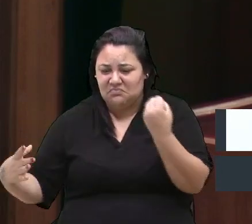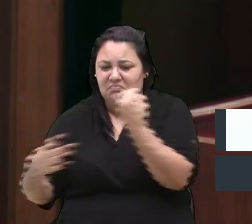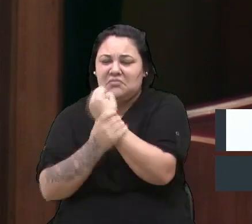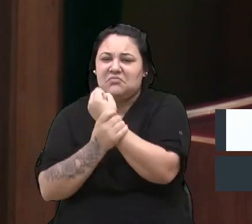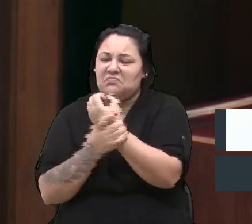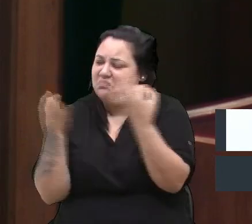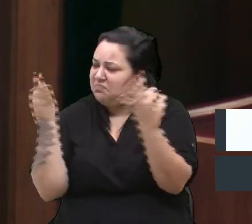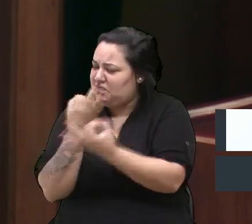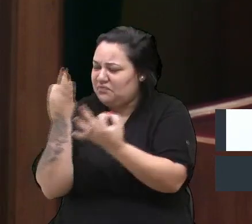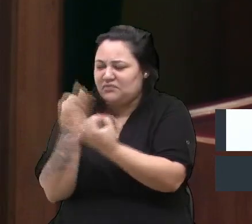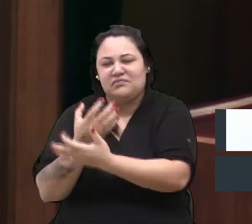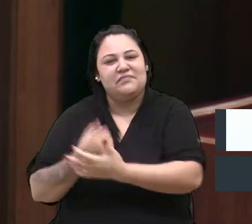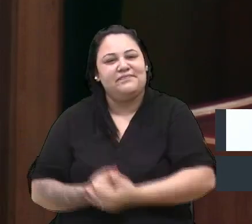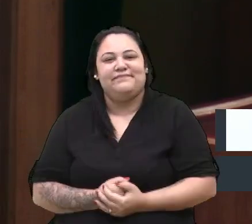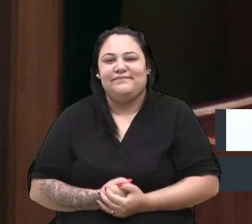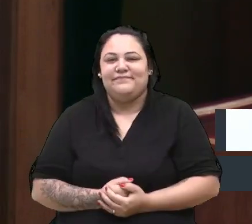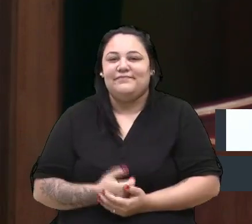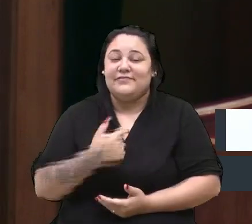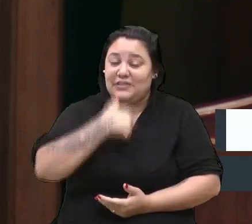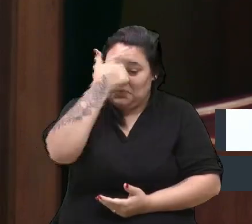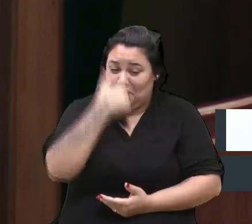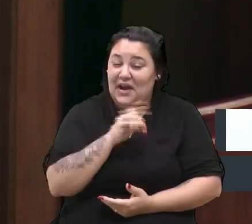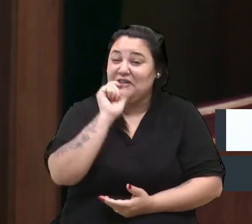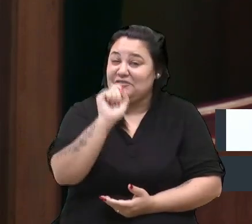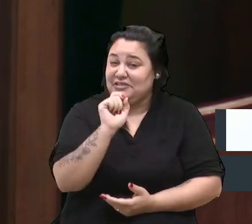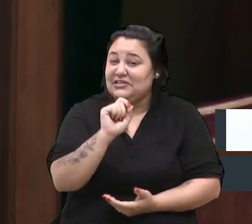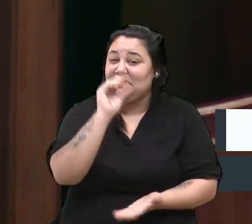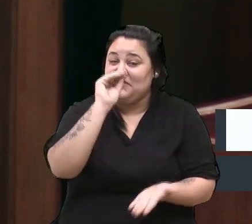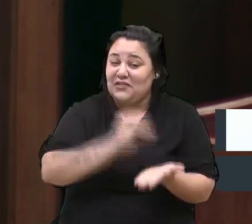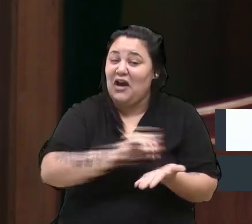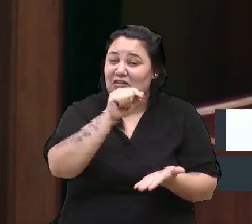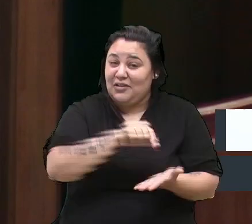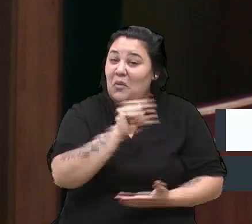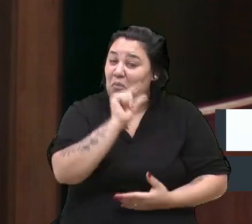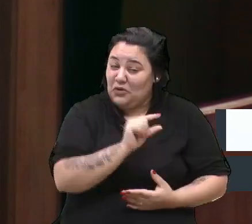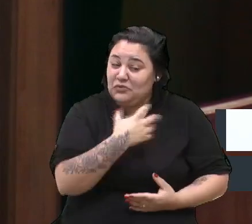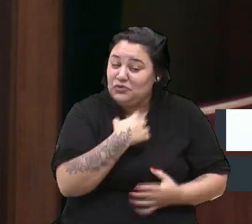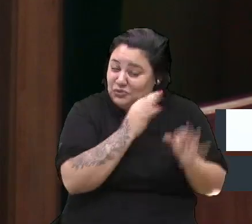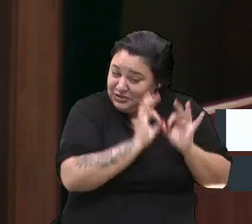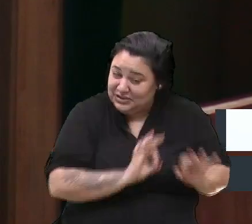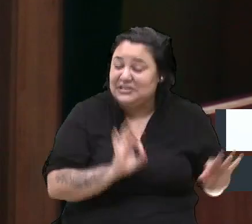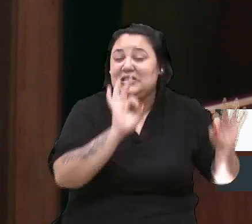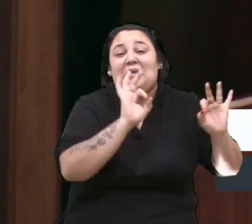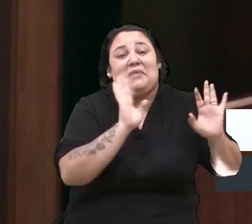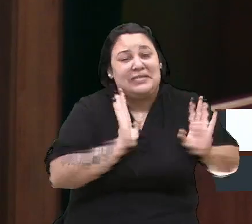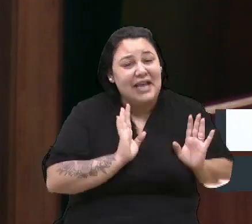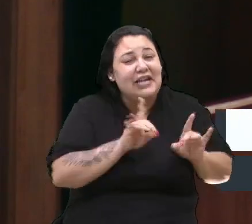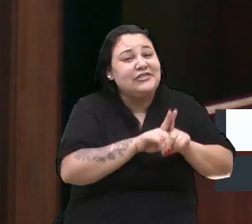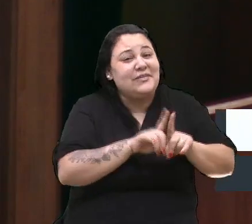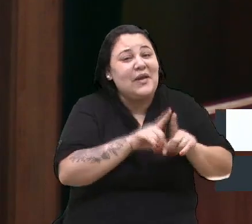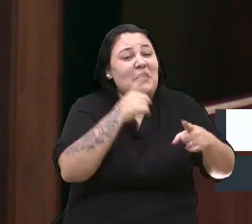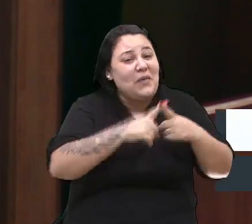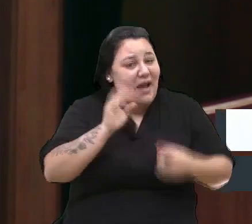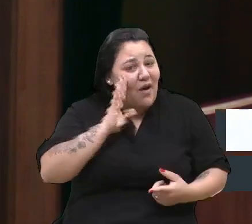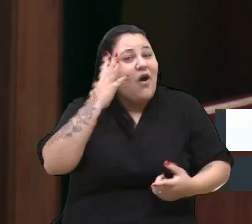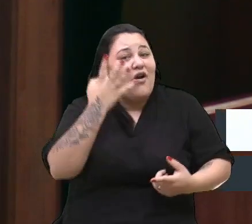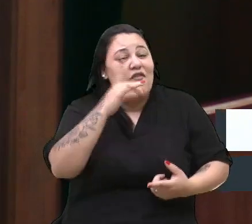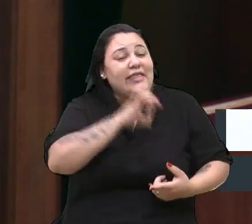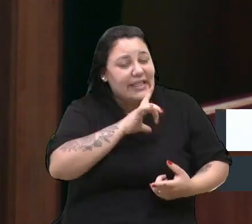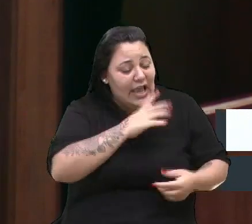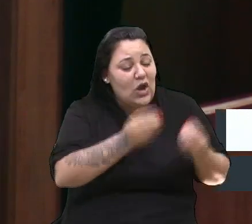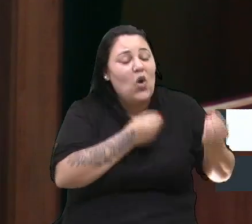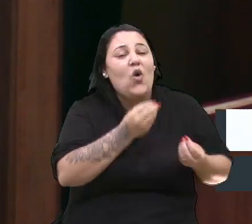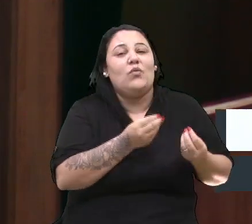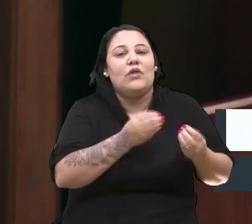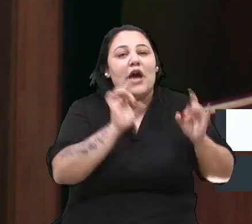se fala. Então eu acho que o que está faltando é um pouco de humildade, porque a solução dos problemas existe.